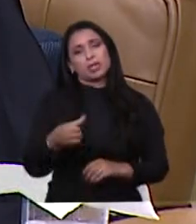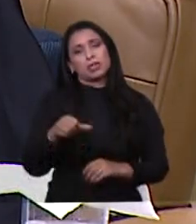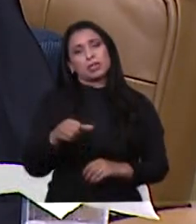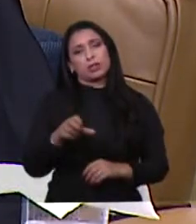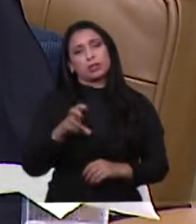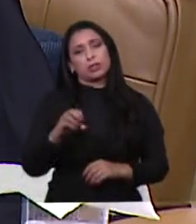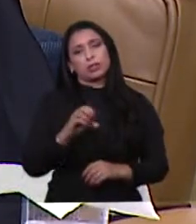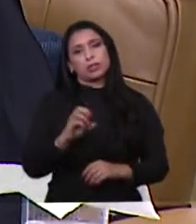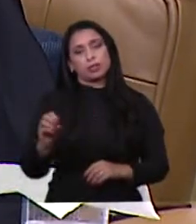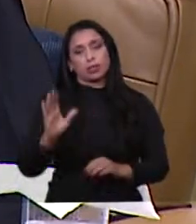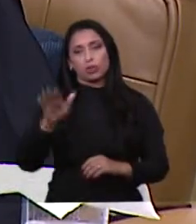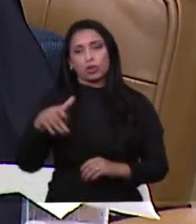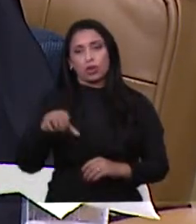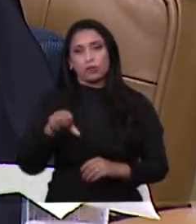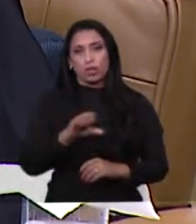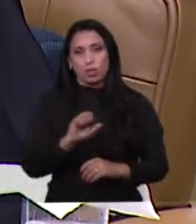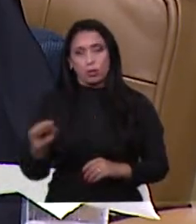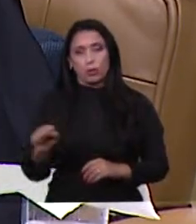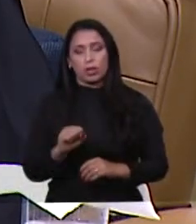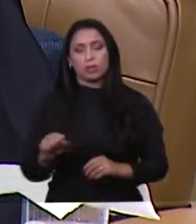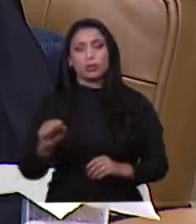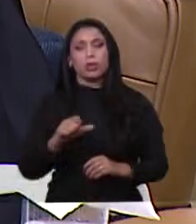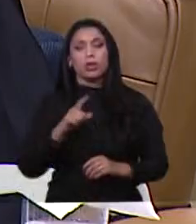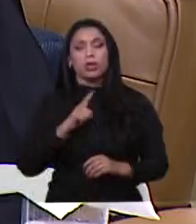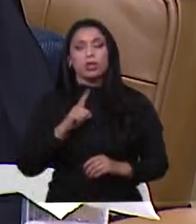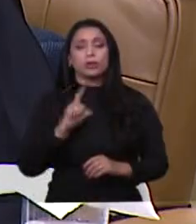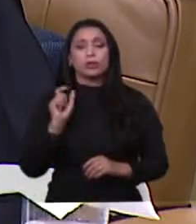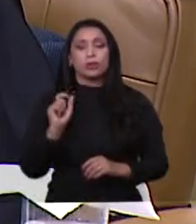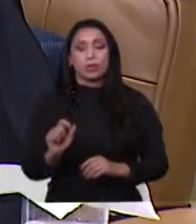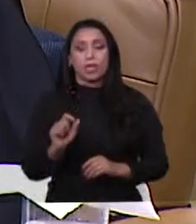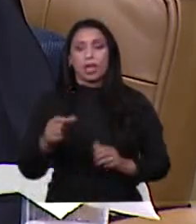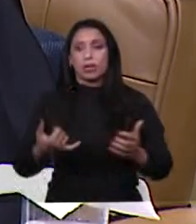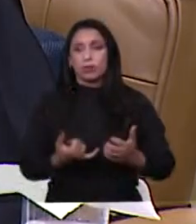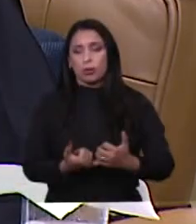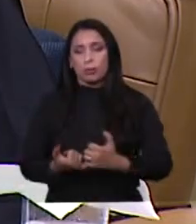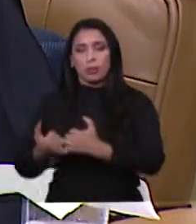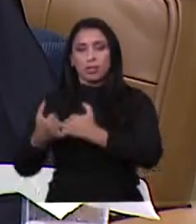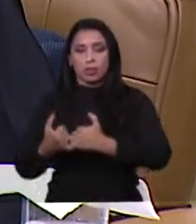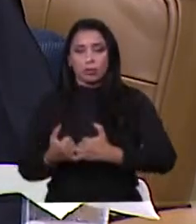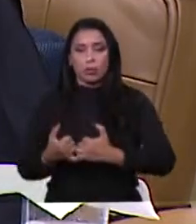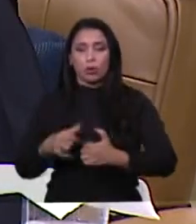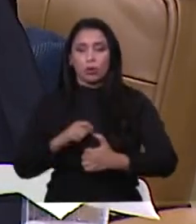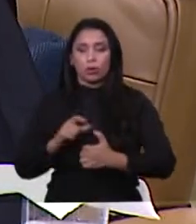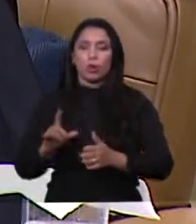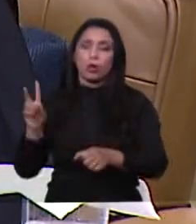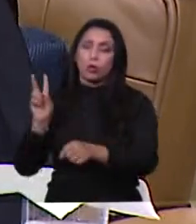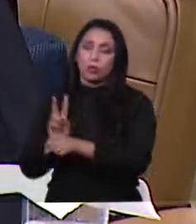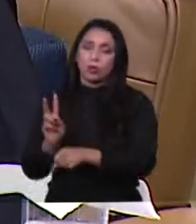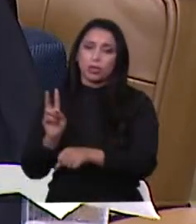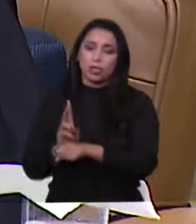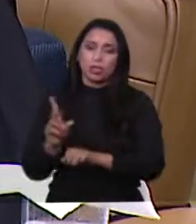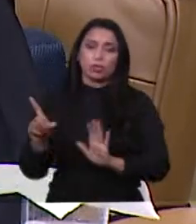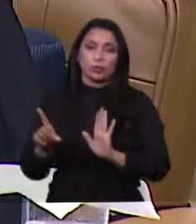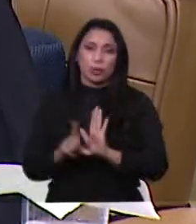de 1998, concernente à deterioração de patrimônio tombado.